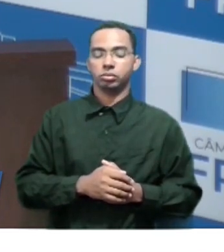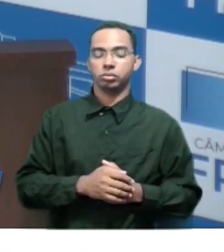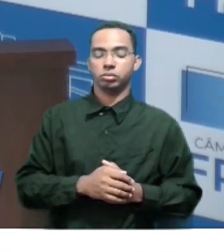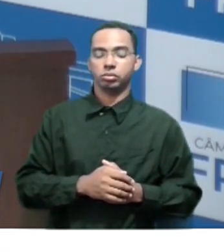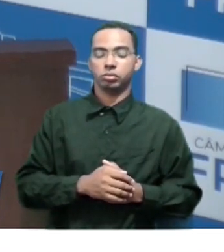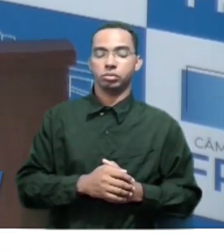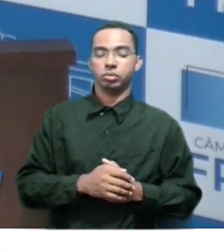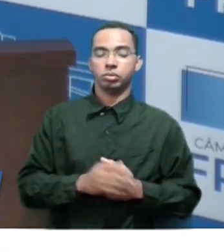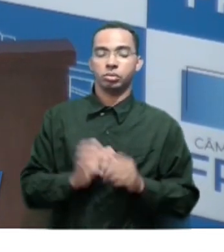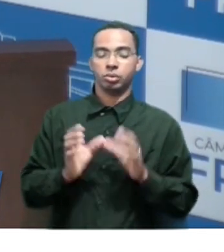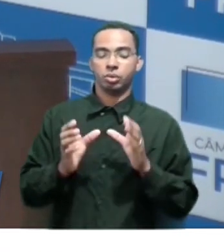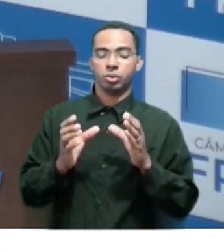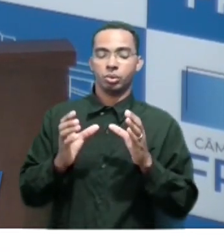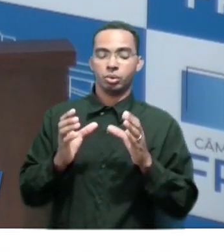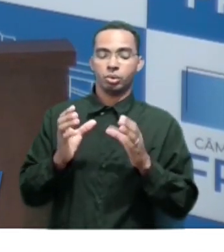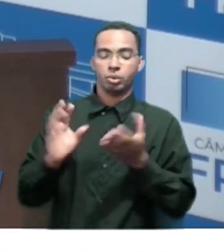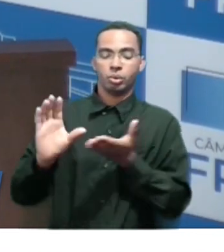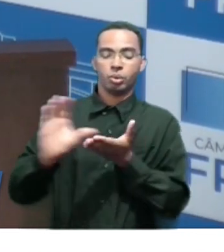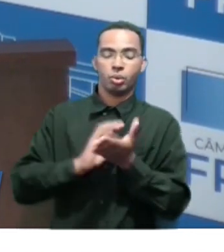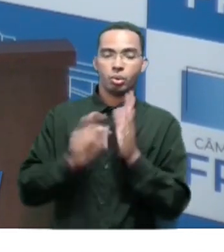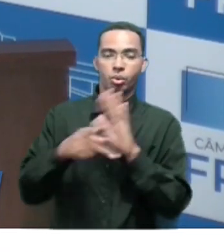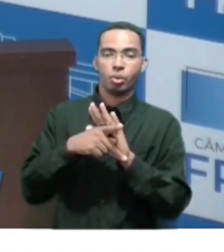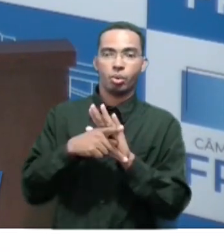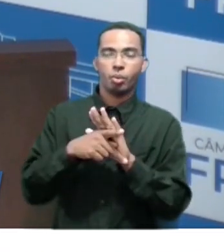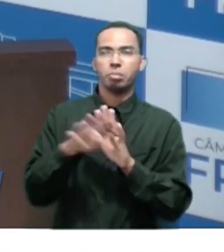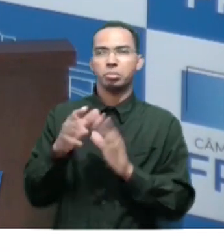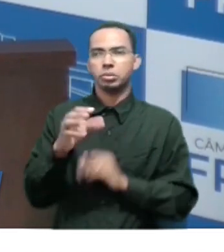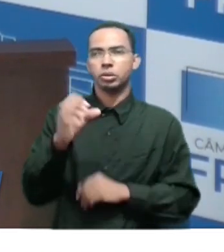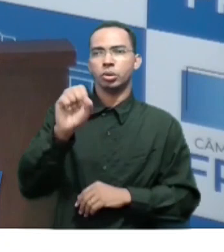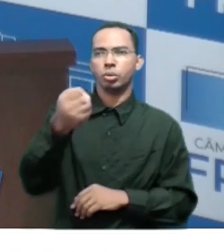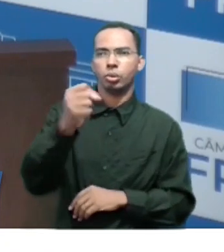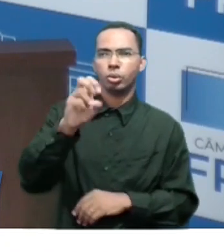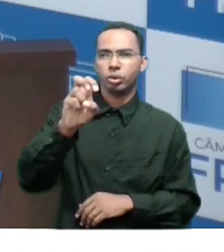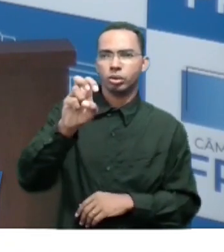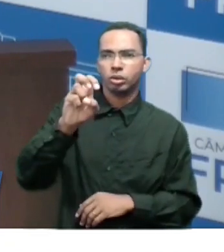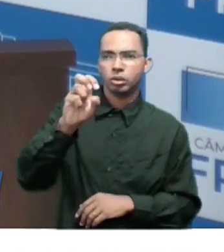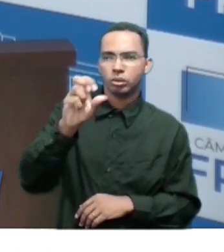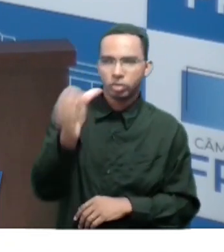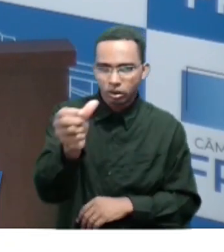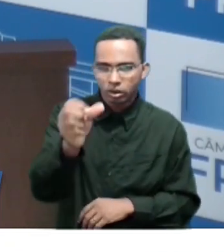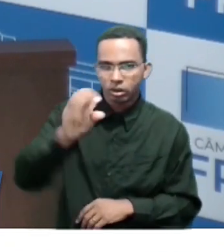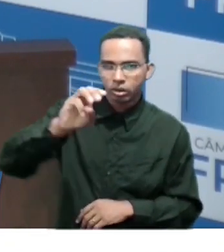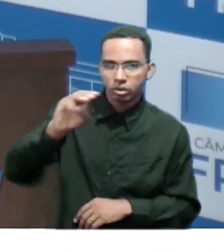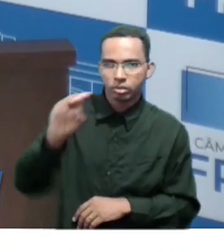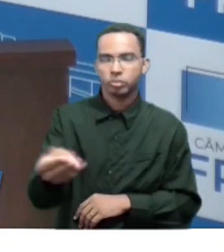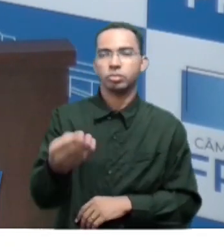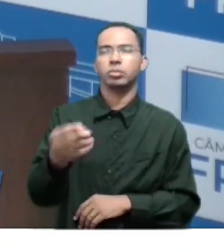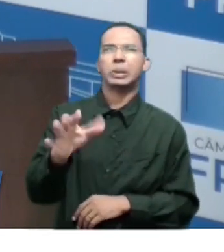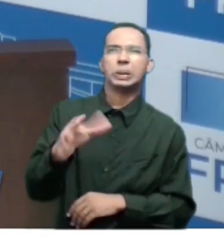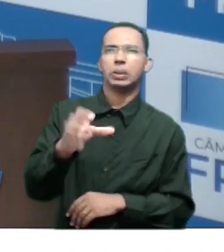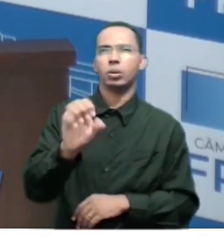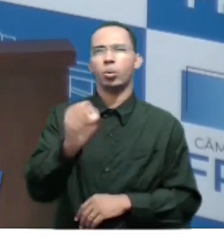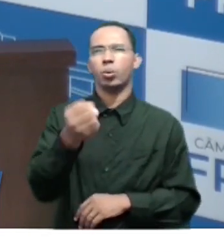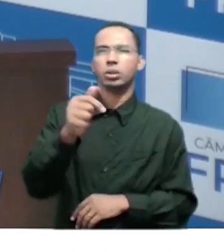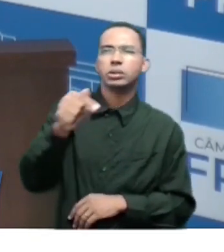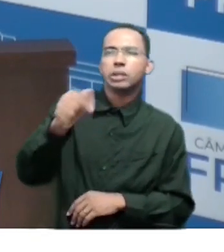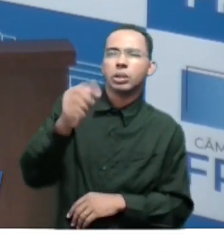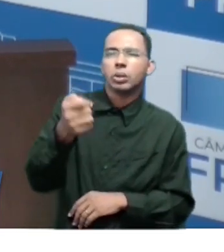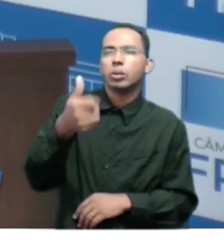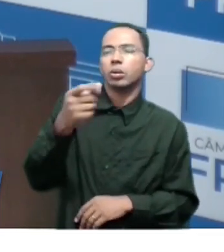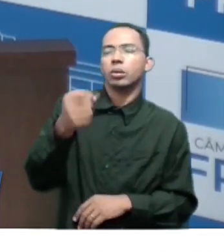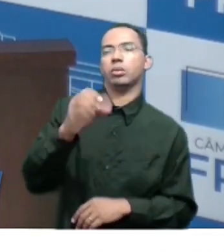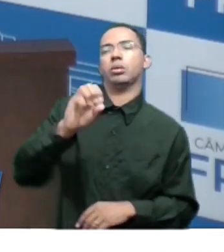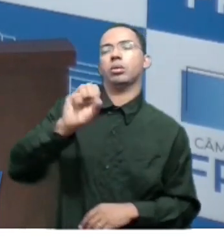recursos próprios, foi 86 milhões, quase 87 milhões